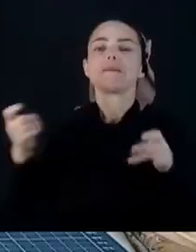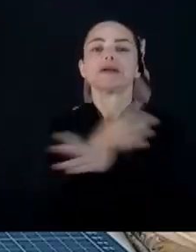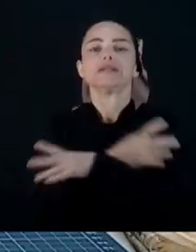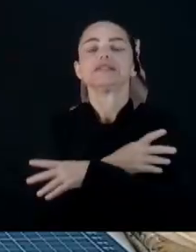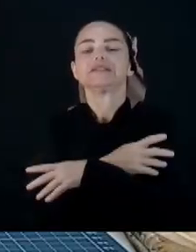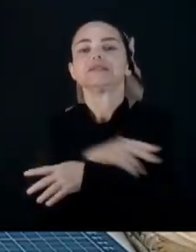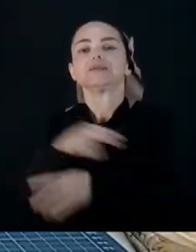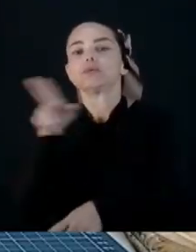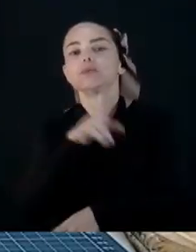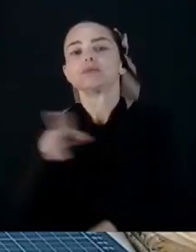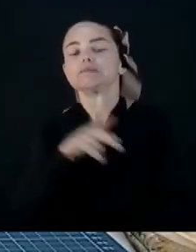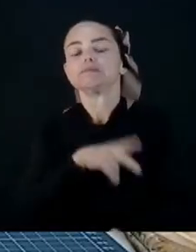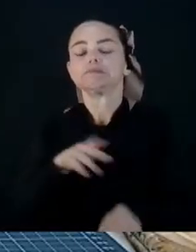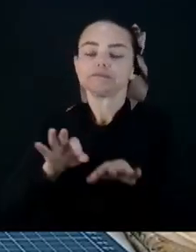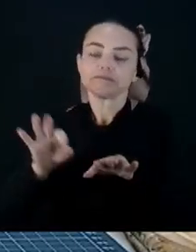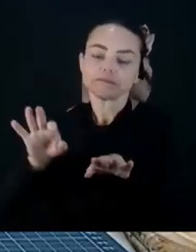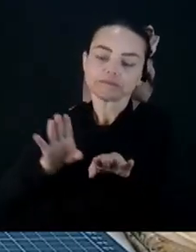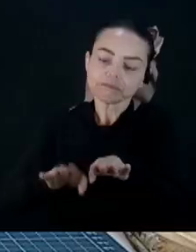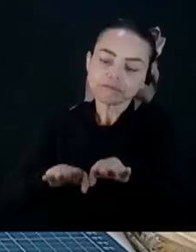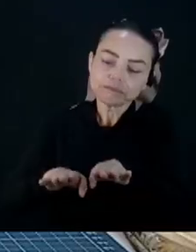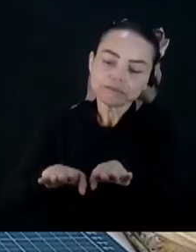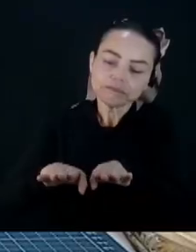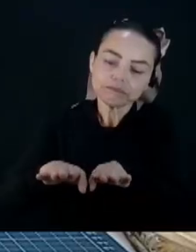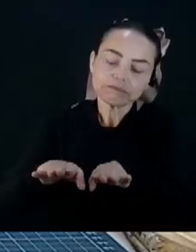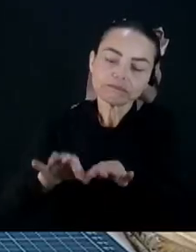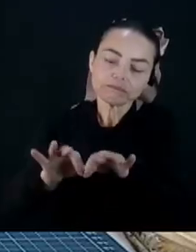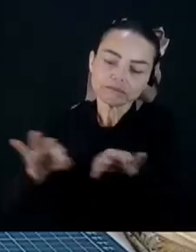costura reta, é medidas e costura reta. Então